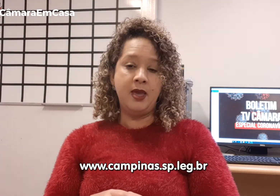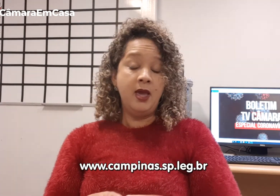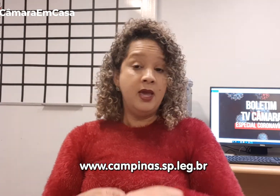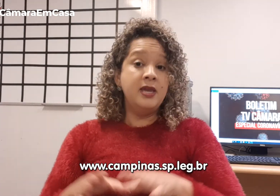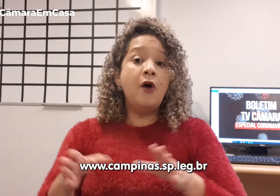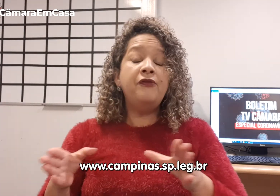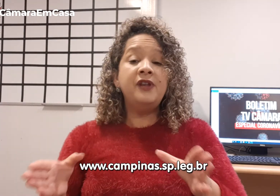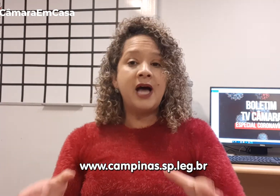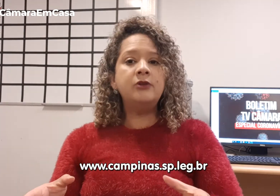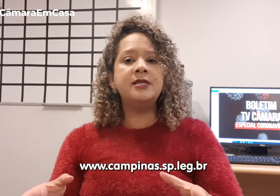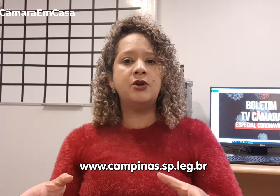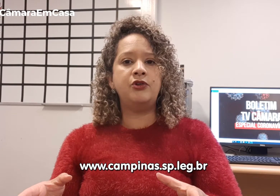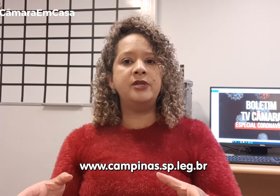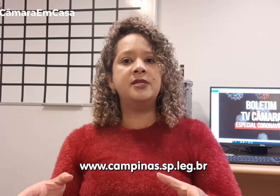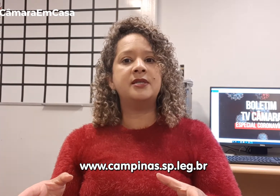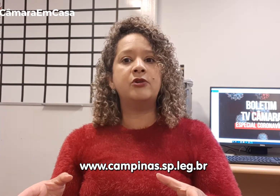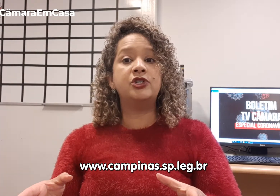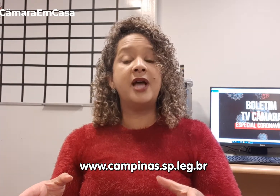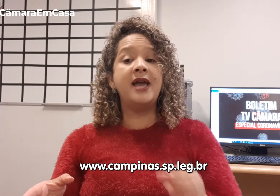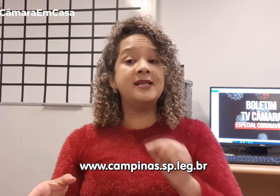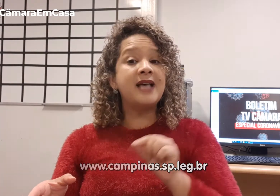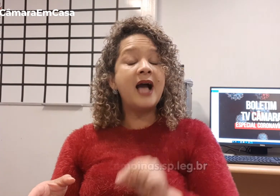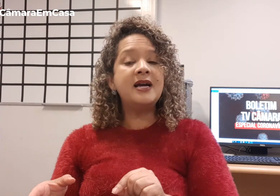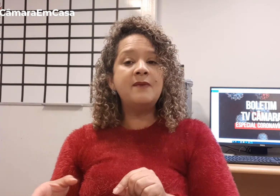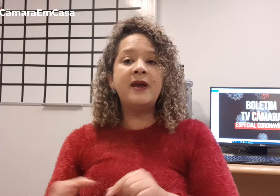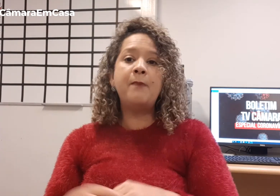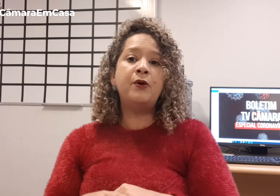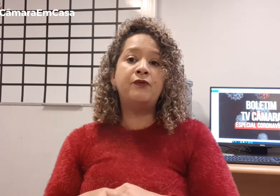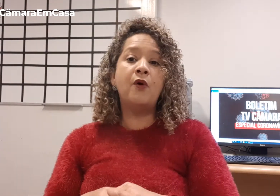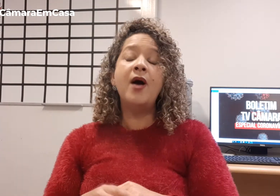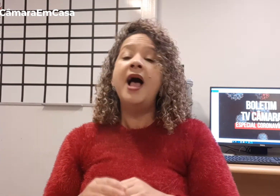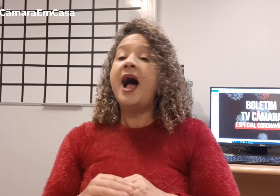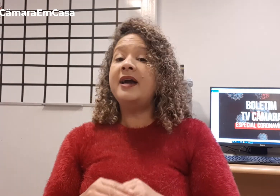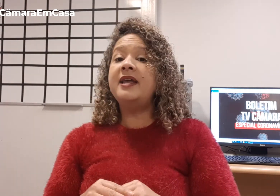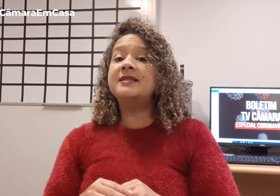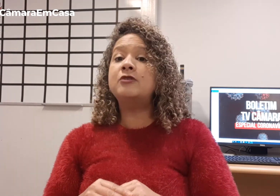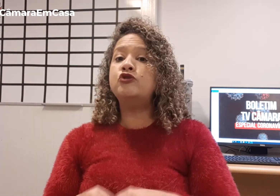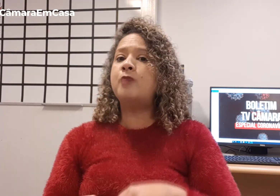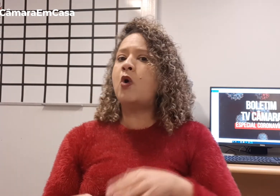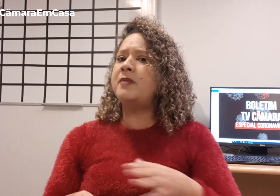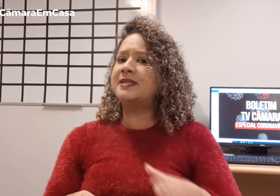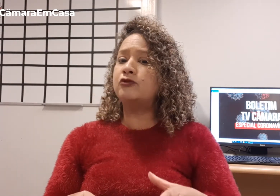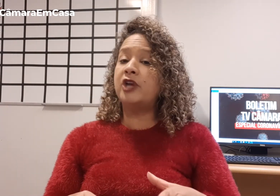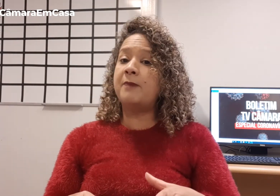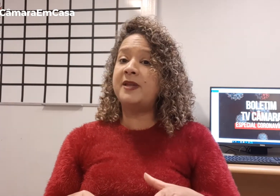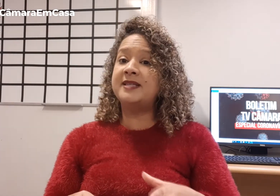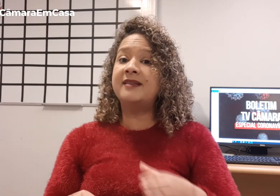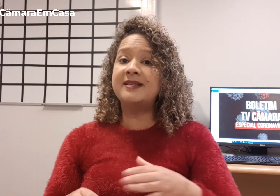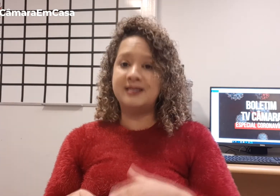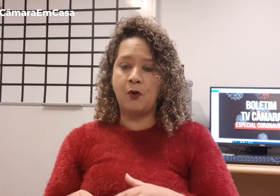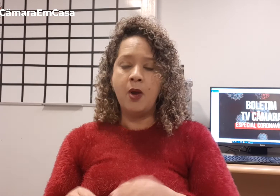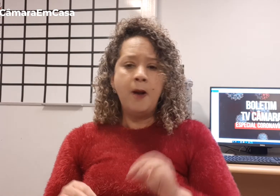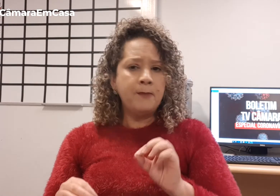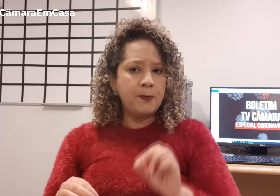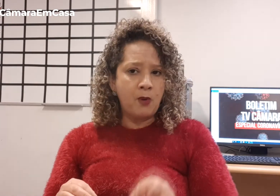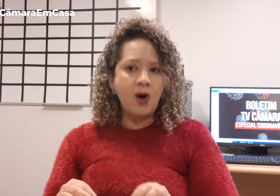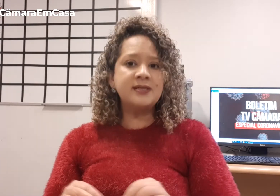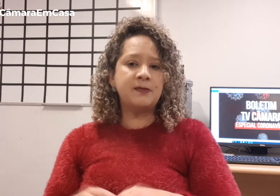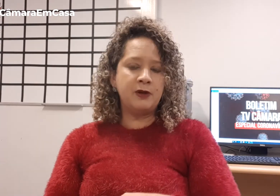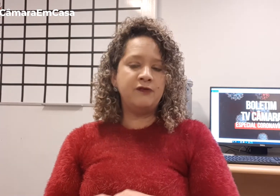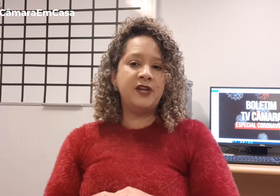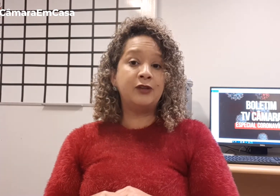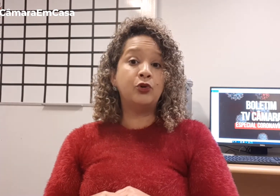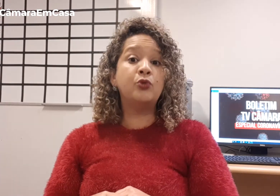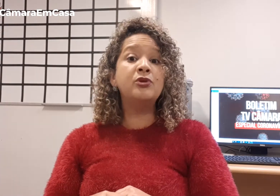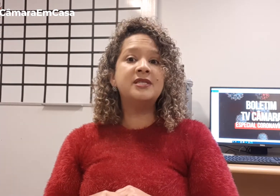campinas.sp.leg.br. E ao final das reuniões extraordinárias, a Câmara aprovou a criação de uma comissão de representação,